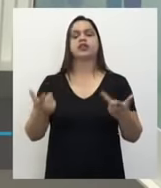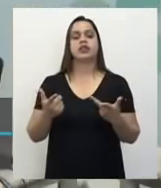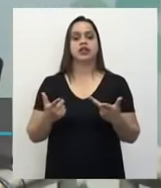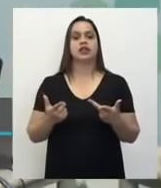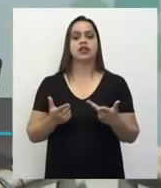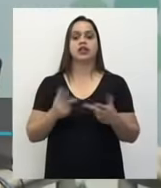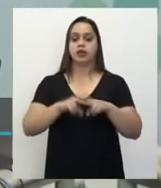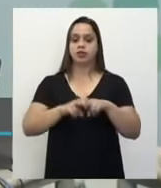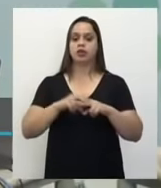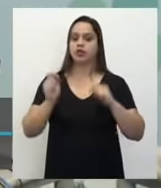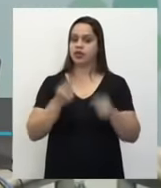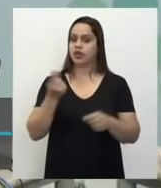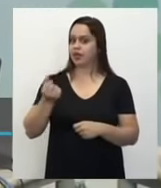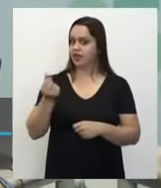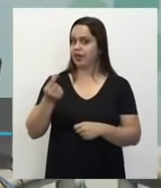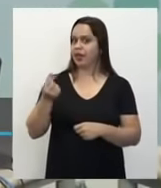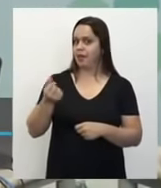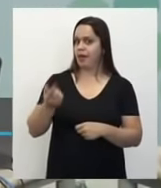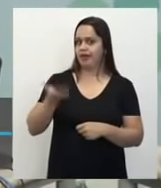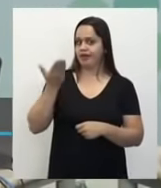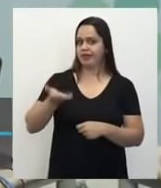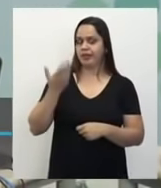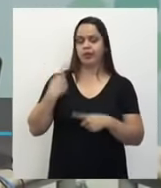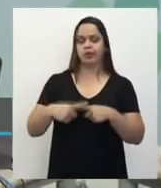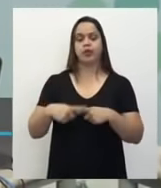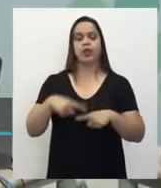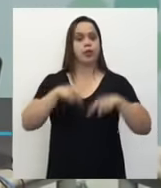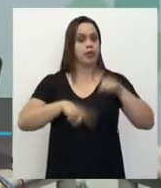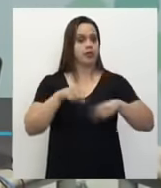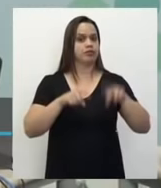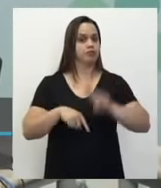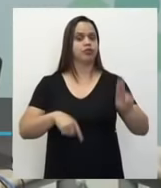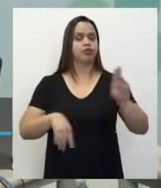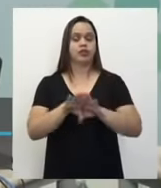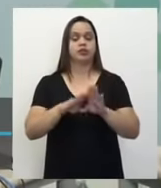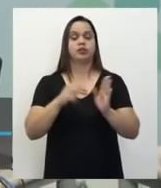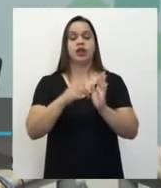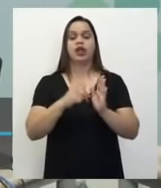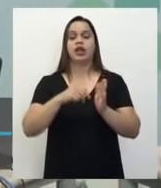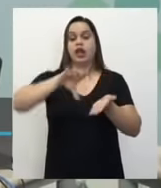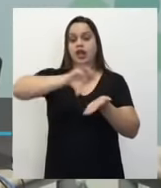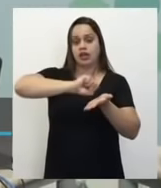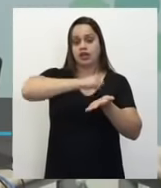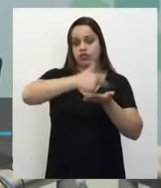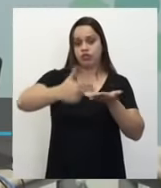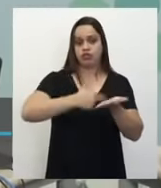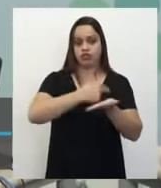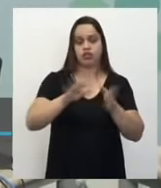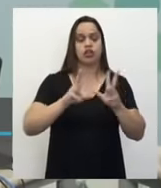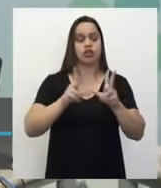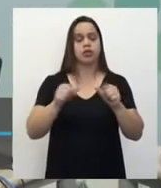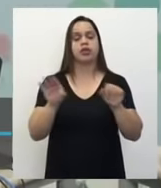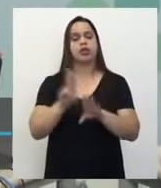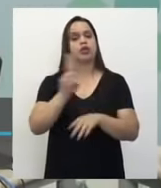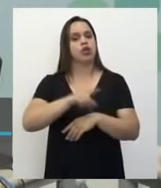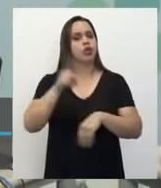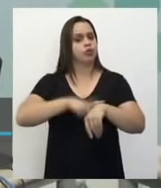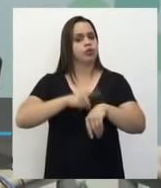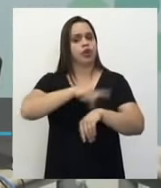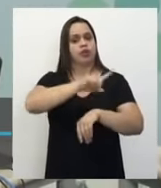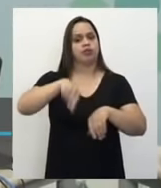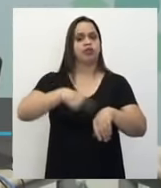por isso que ele sai, né, um pouco mais caro. Porque o material também que você utiliza, as tintas e o tempo que você emprega é um tempo grande. Então, geralmente